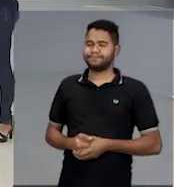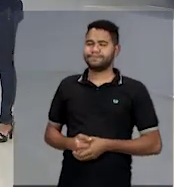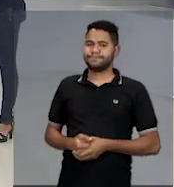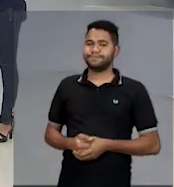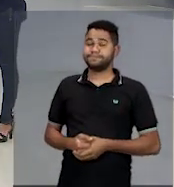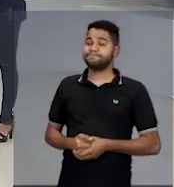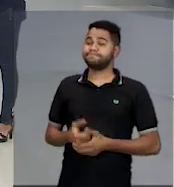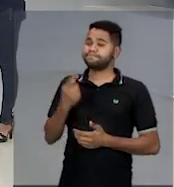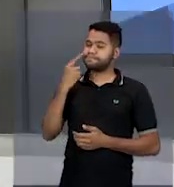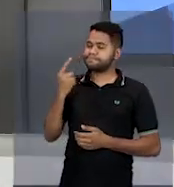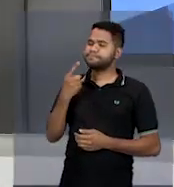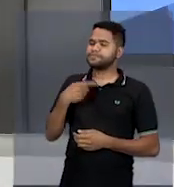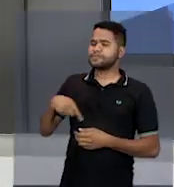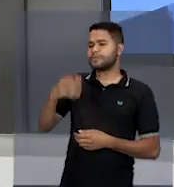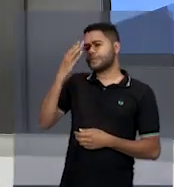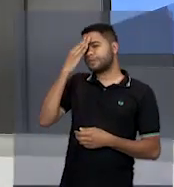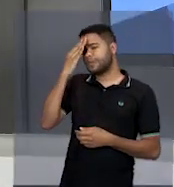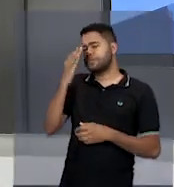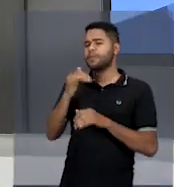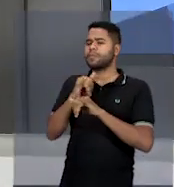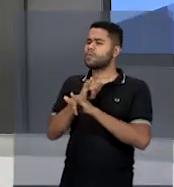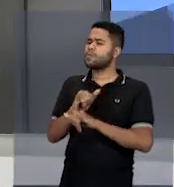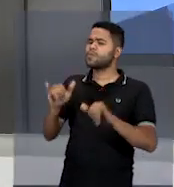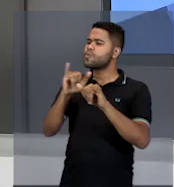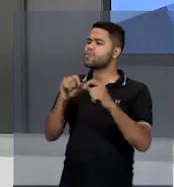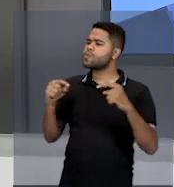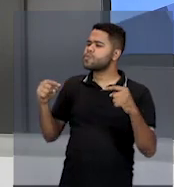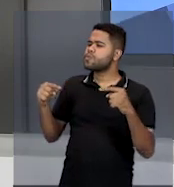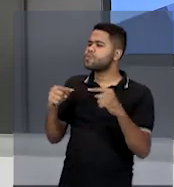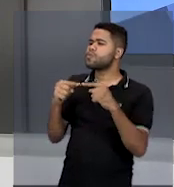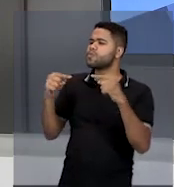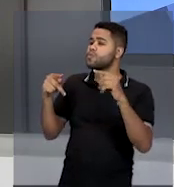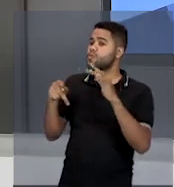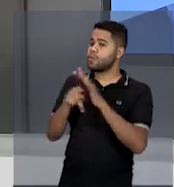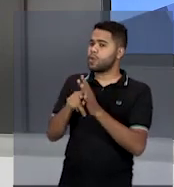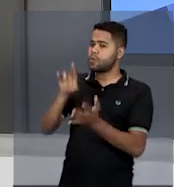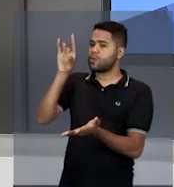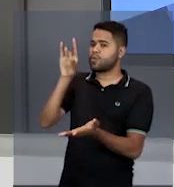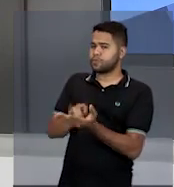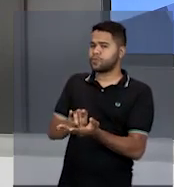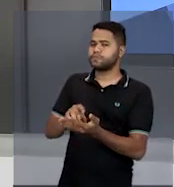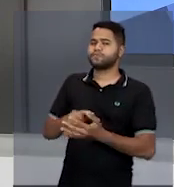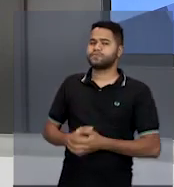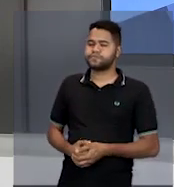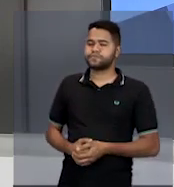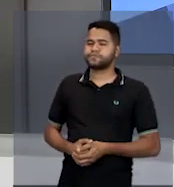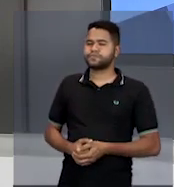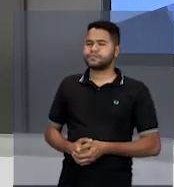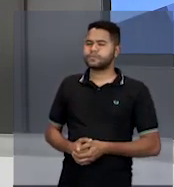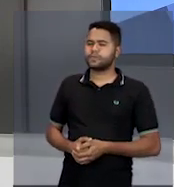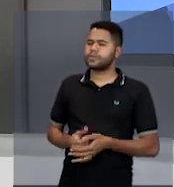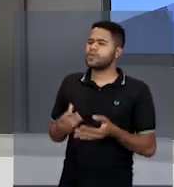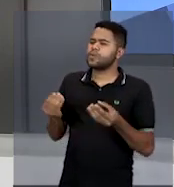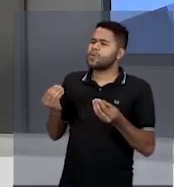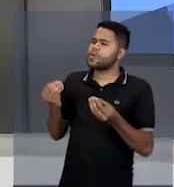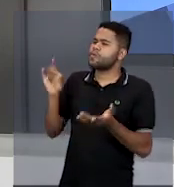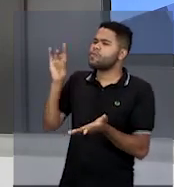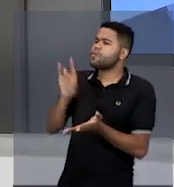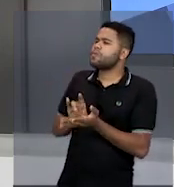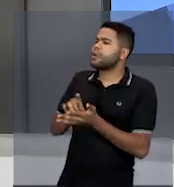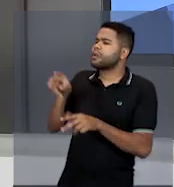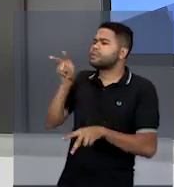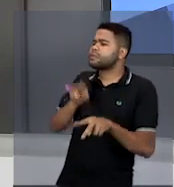só, nós sabemos que a notícia está relacionada ao caráter verídico do fato. Como o fato é